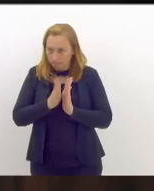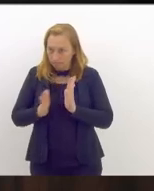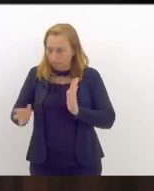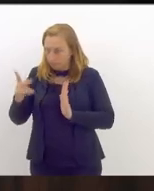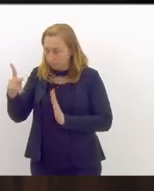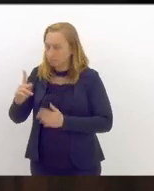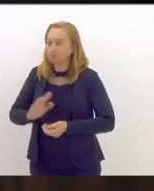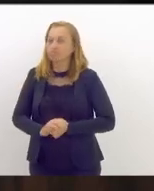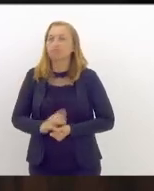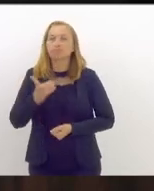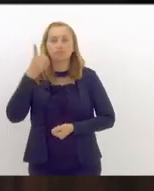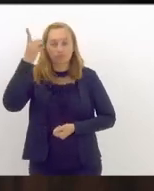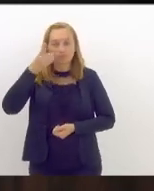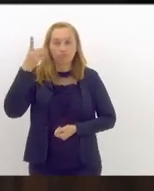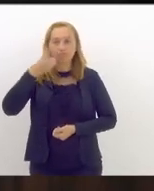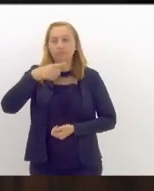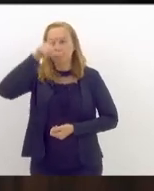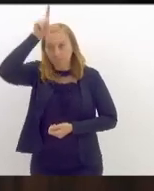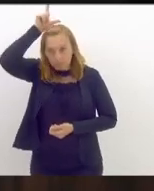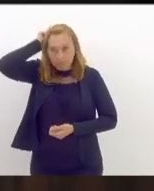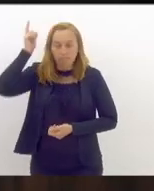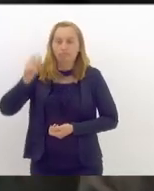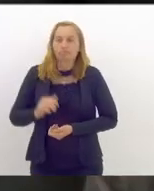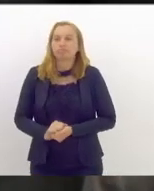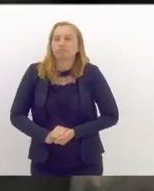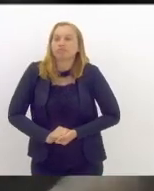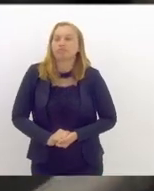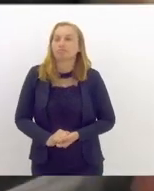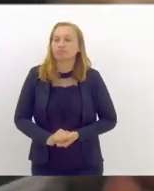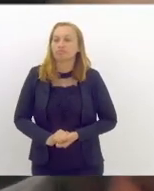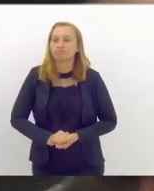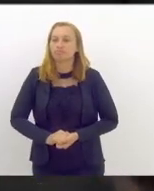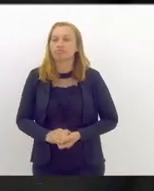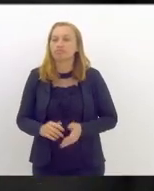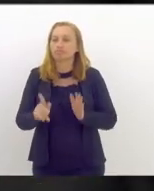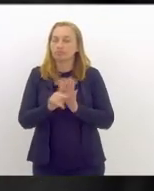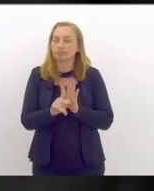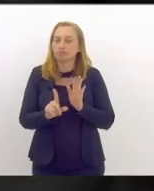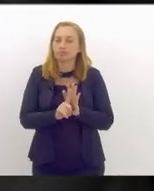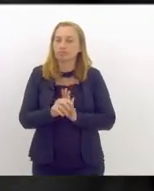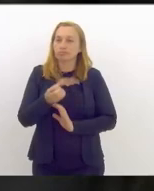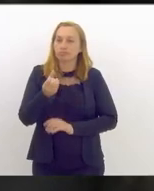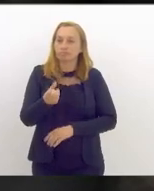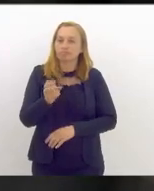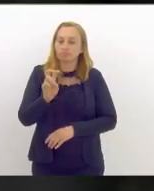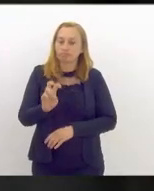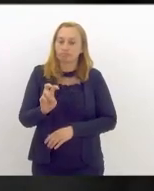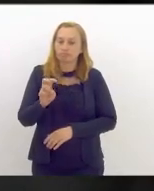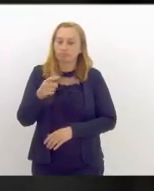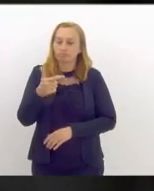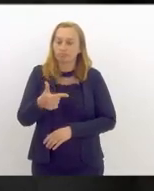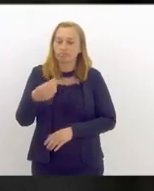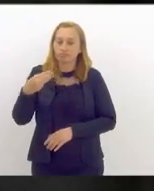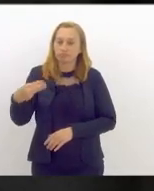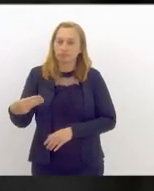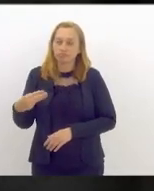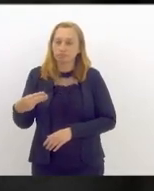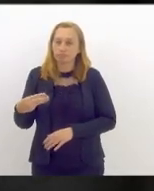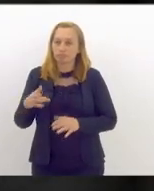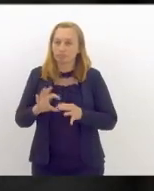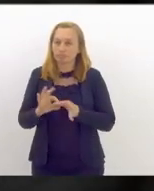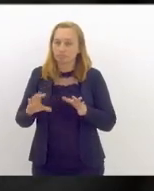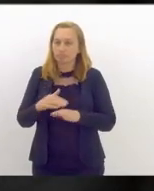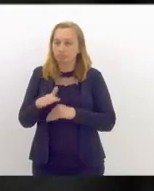vossa excelência Deputado Luiz presente eu no seu projeto 652 nós que eu vou abrir para todo